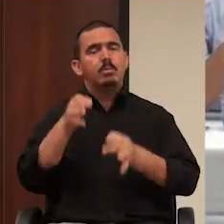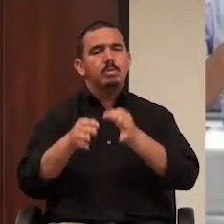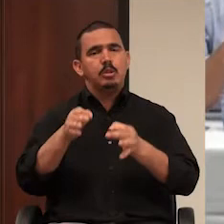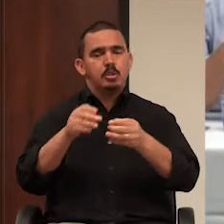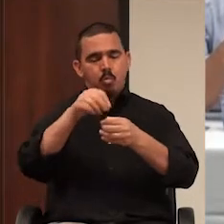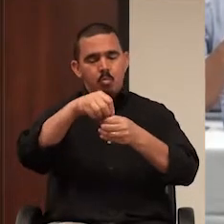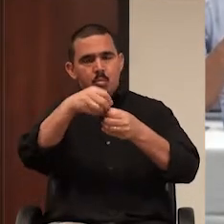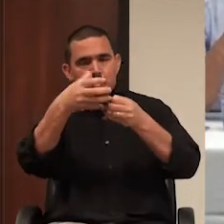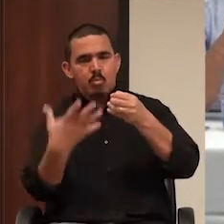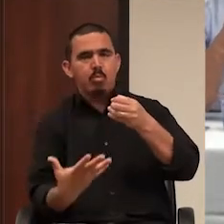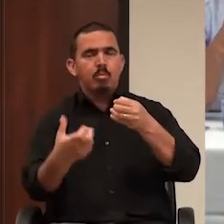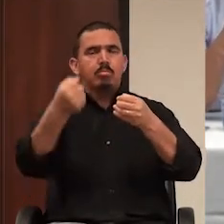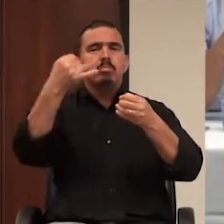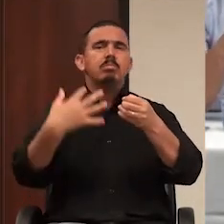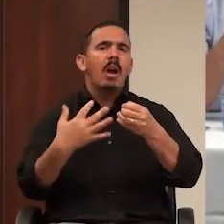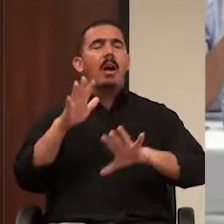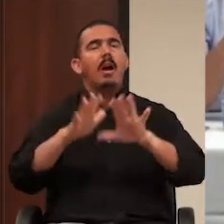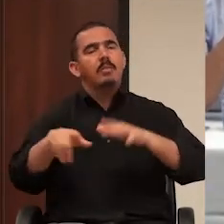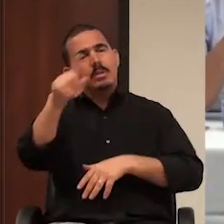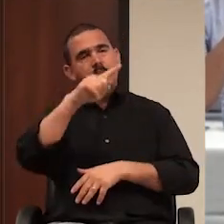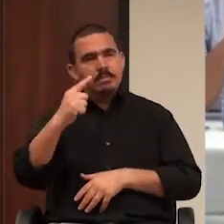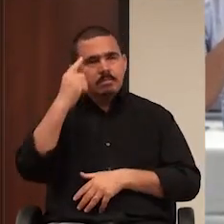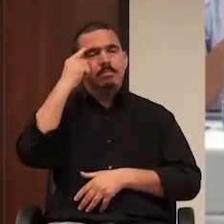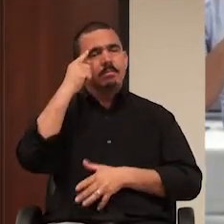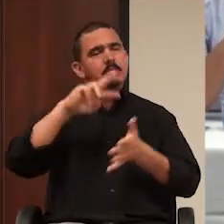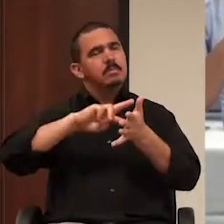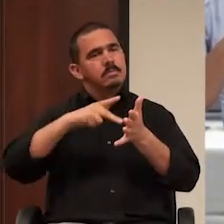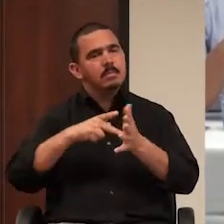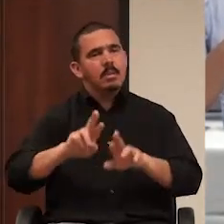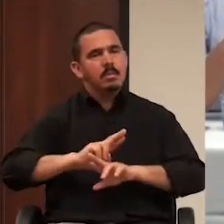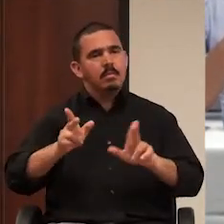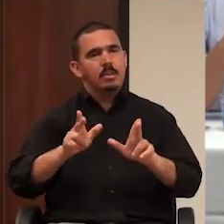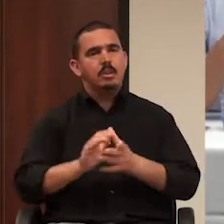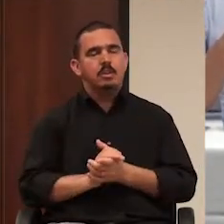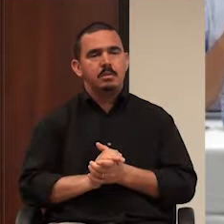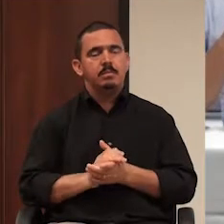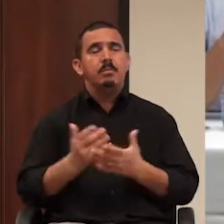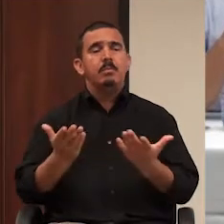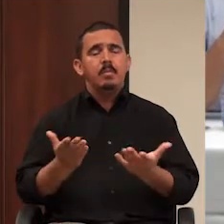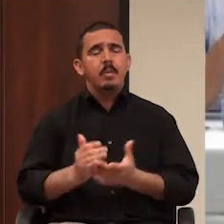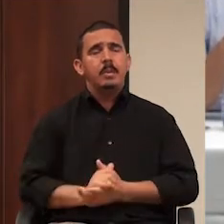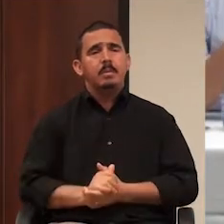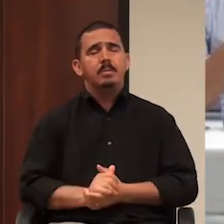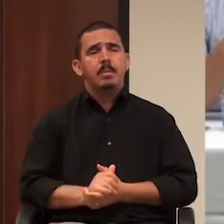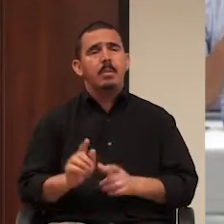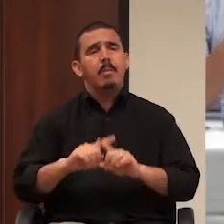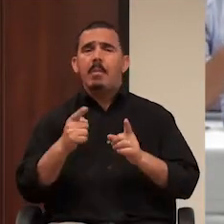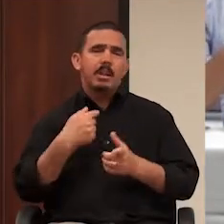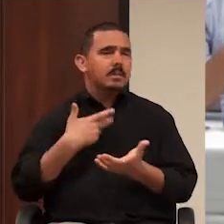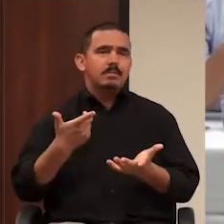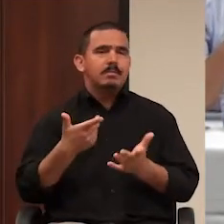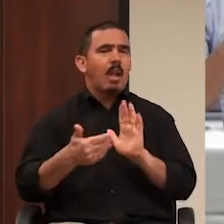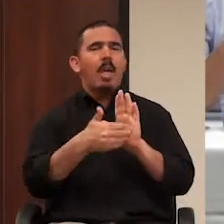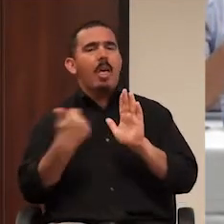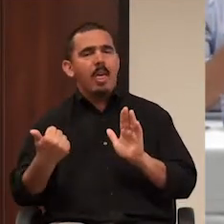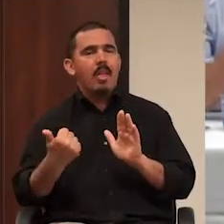dessas expressões signifiquem coisas diferentes para cada um de vocês. Então, mas eu não tenho como me libertar